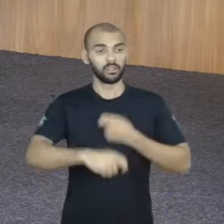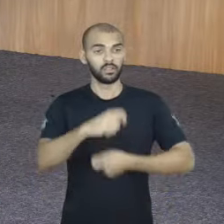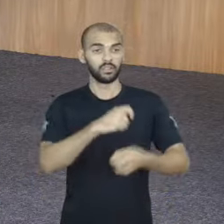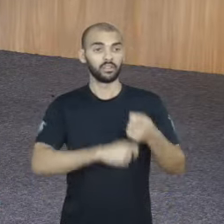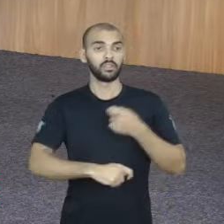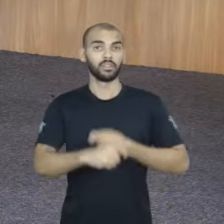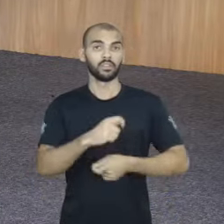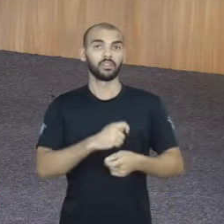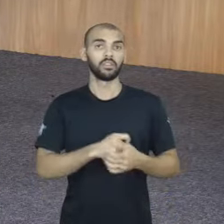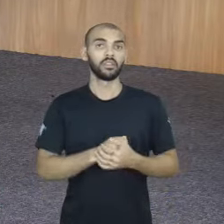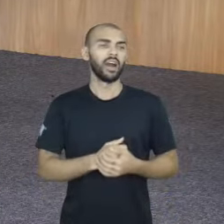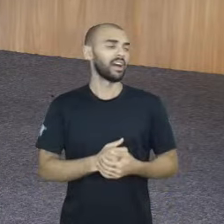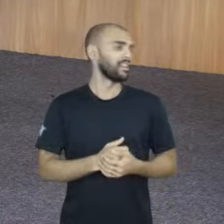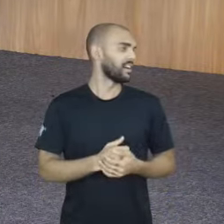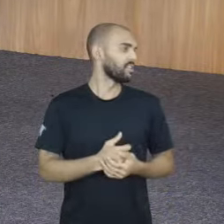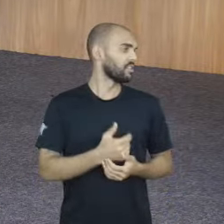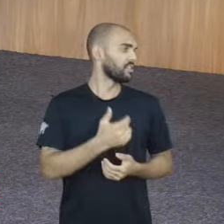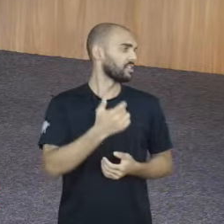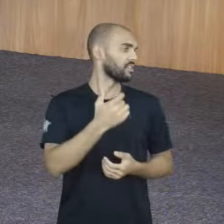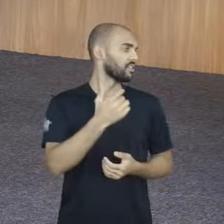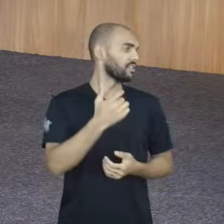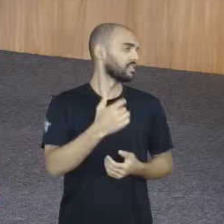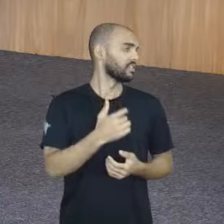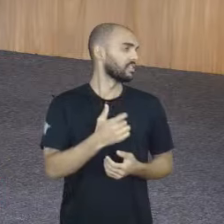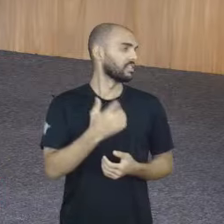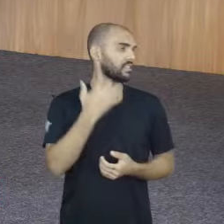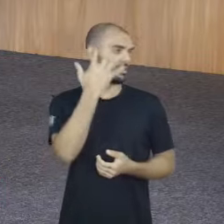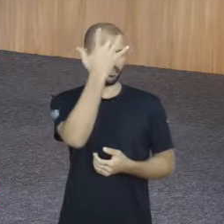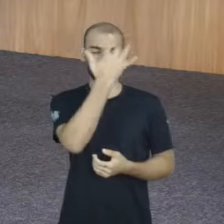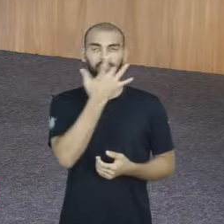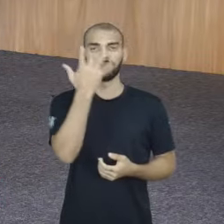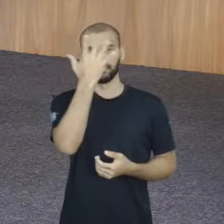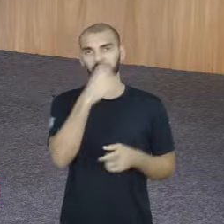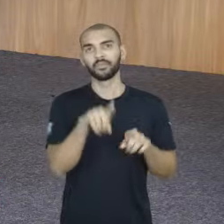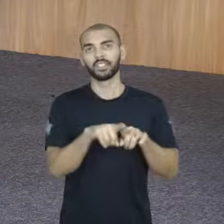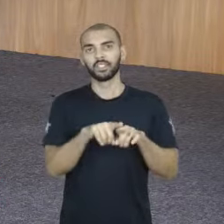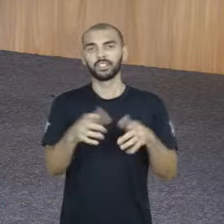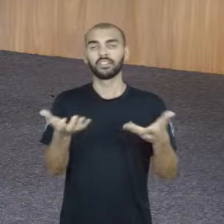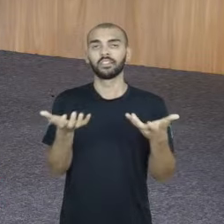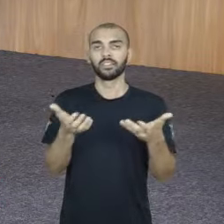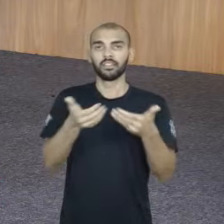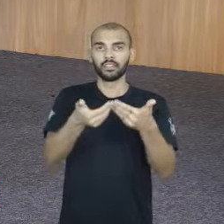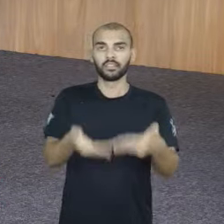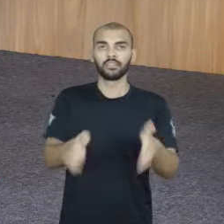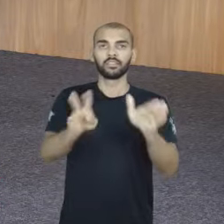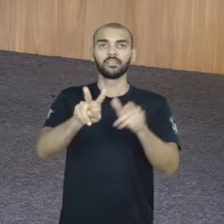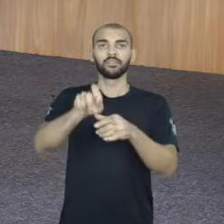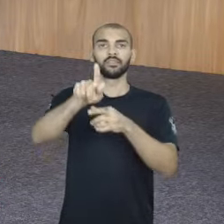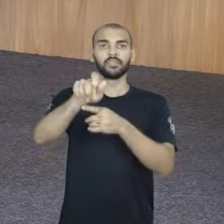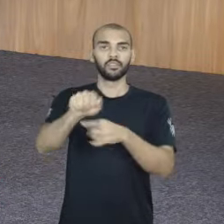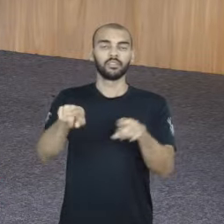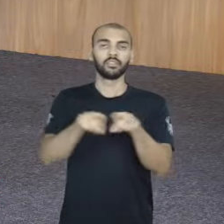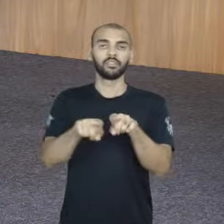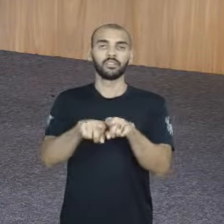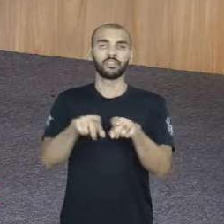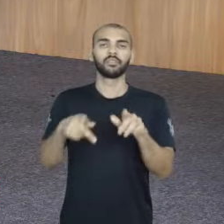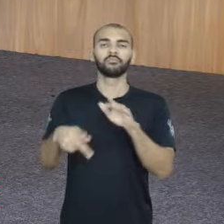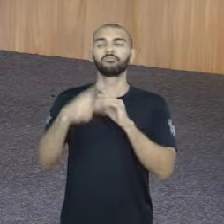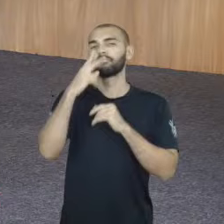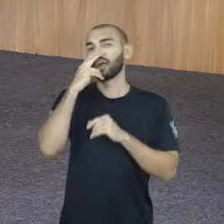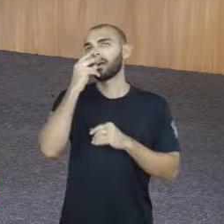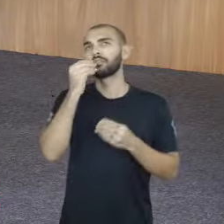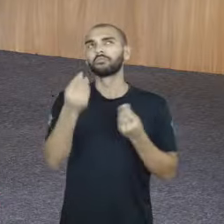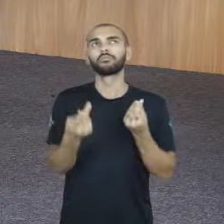pretende negociar as dívidas dos estados para ampliar a oferta de vagas na educação profissional. Aí como se fosse um ProUni